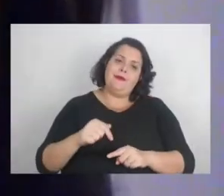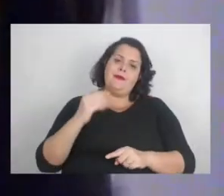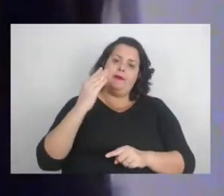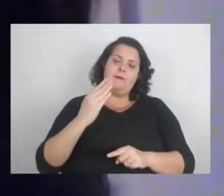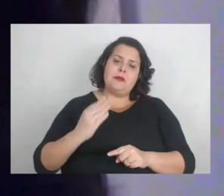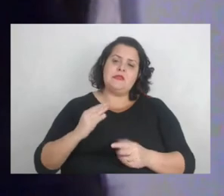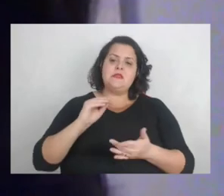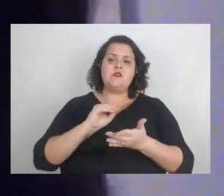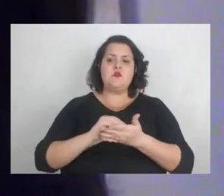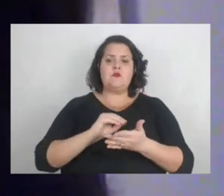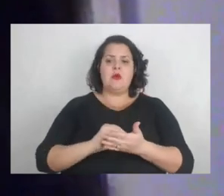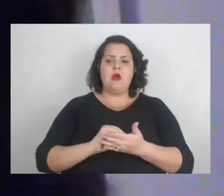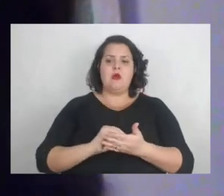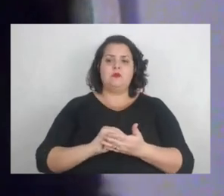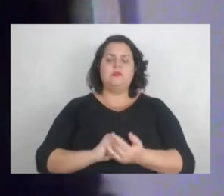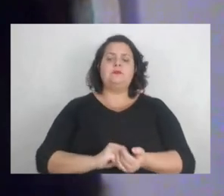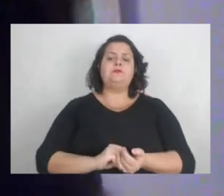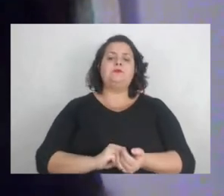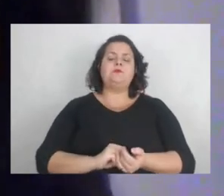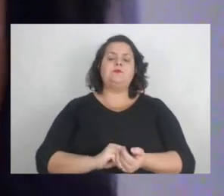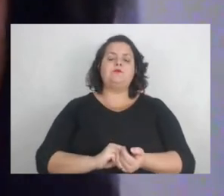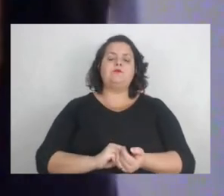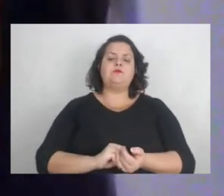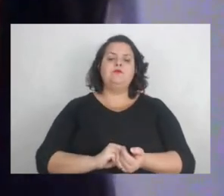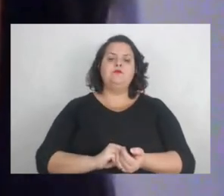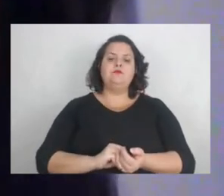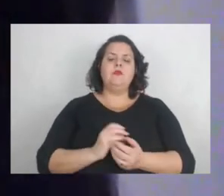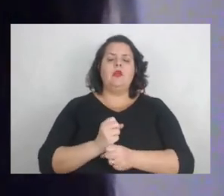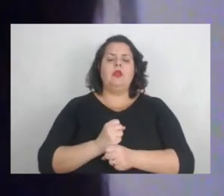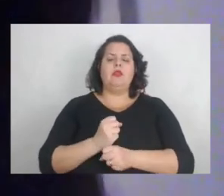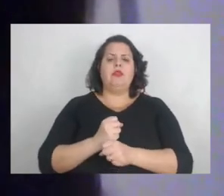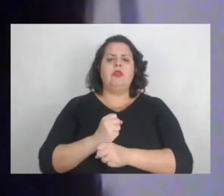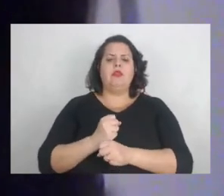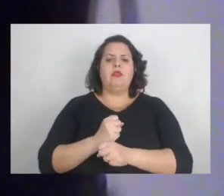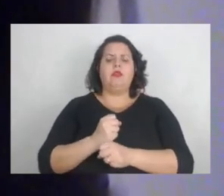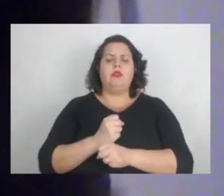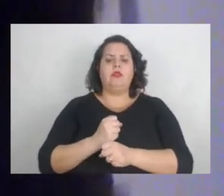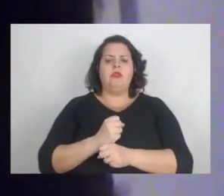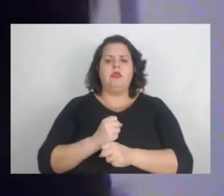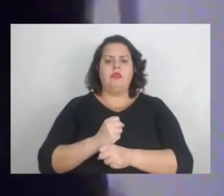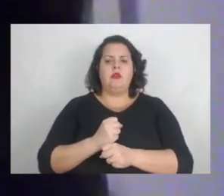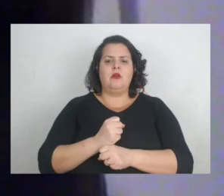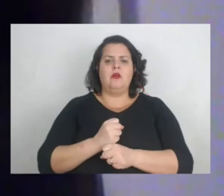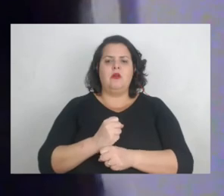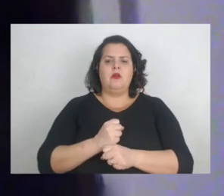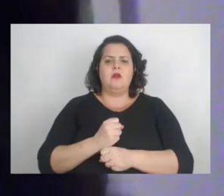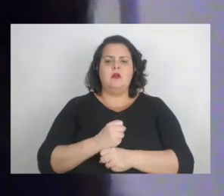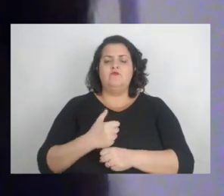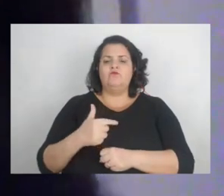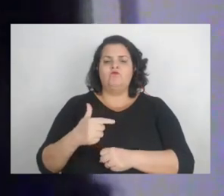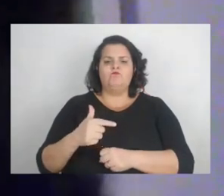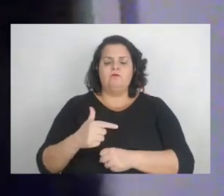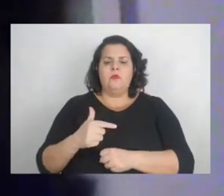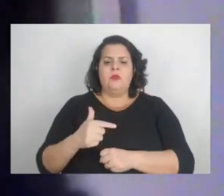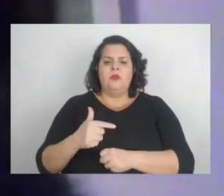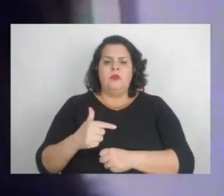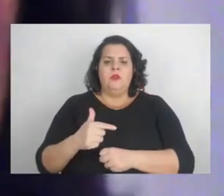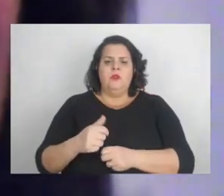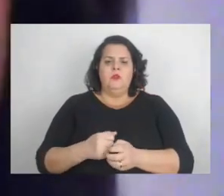é de hoje, isso vem acontecendo há muitos anos, vontade política para resolver esse problema. Né? Mas não quero